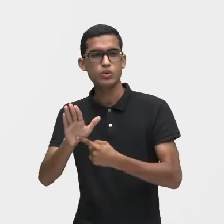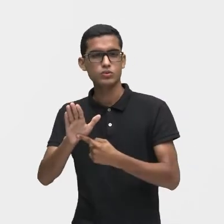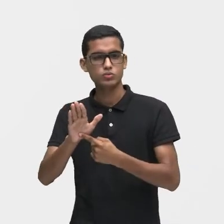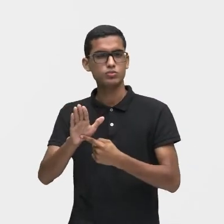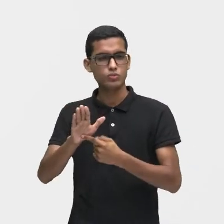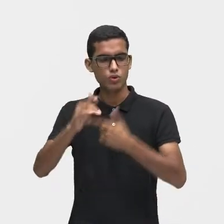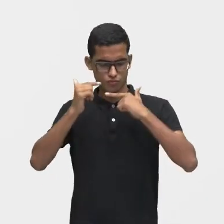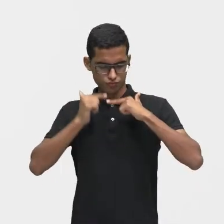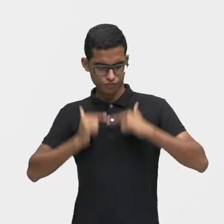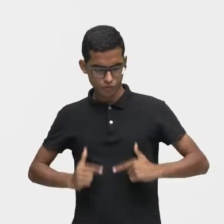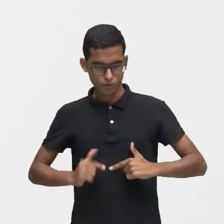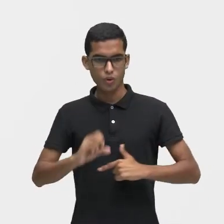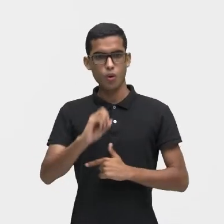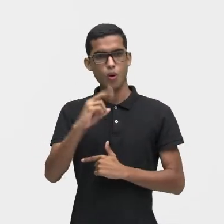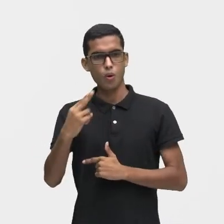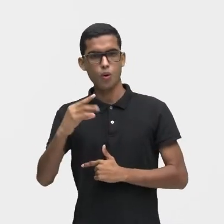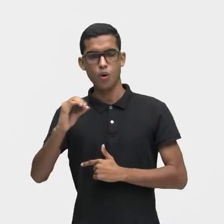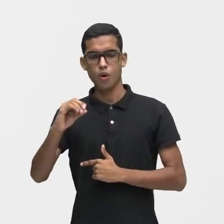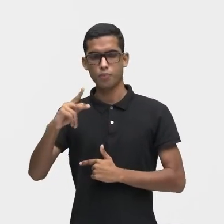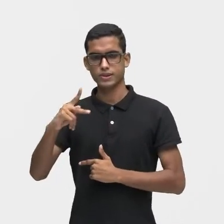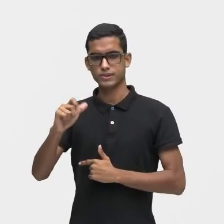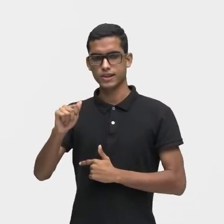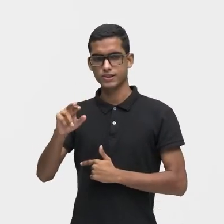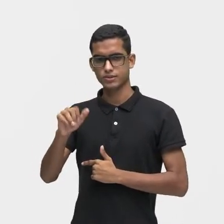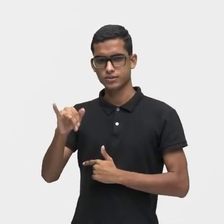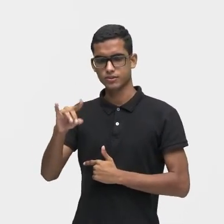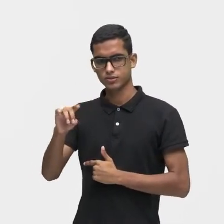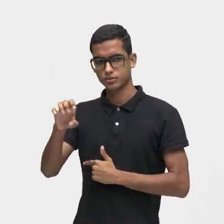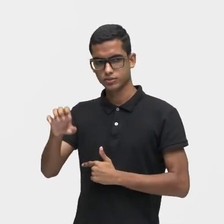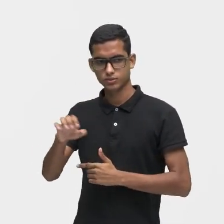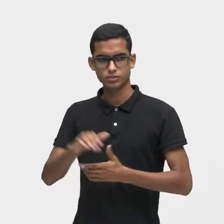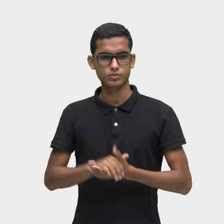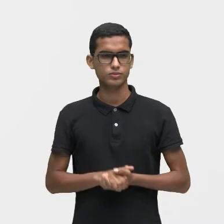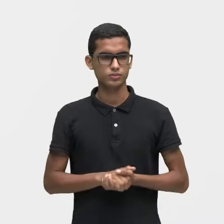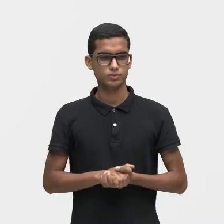cera você pode pintar uma cor